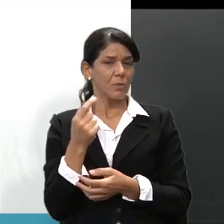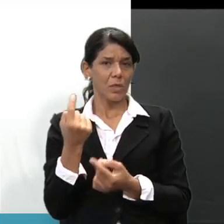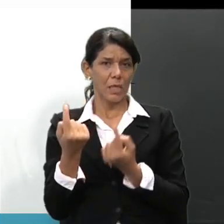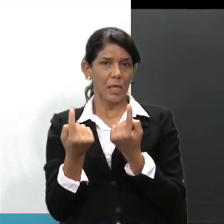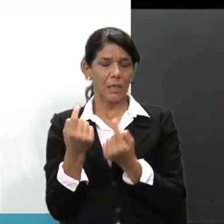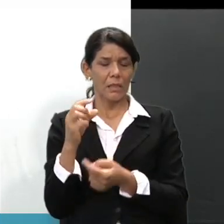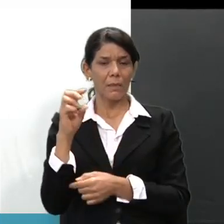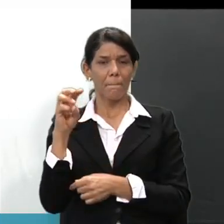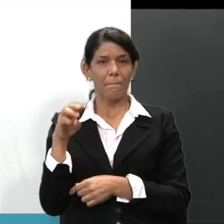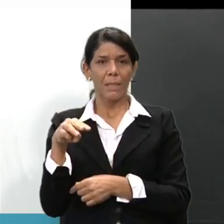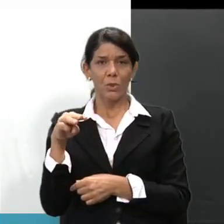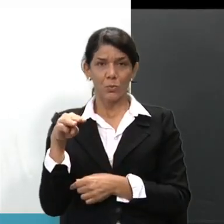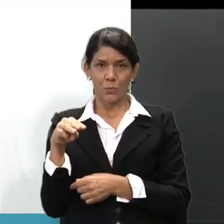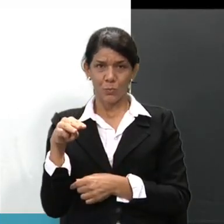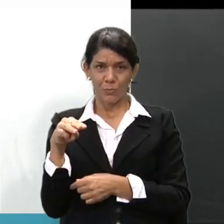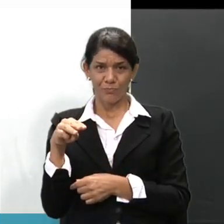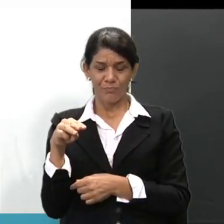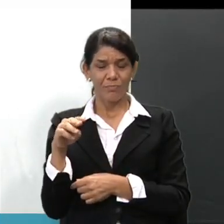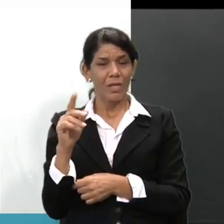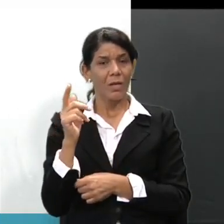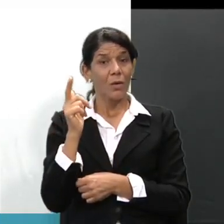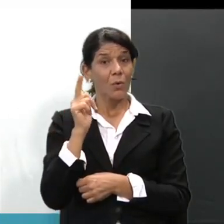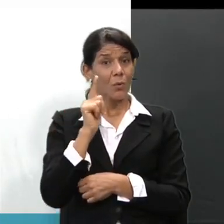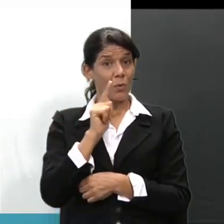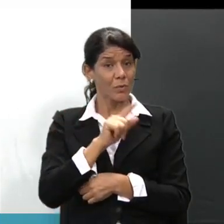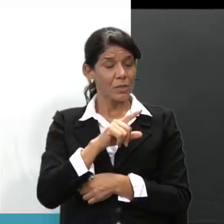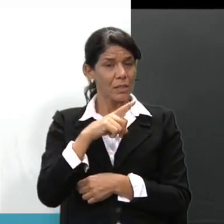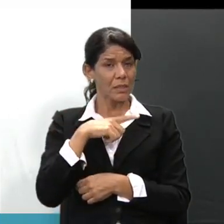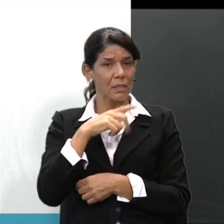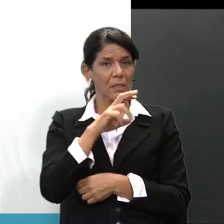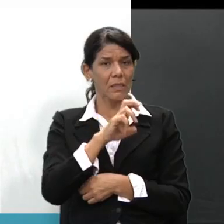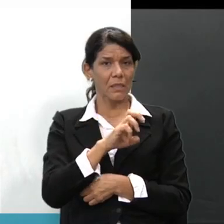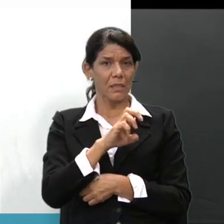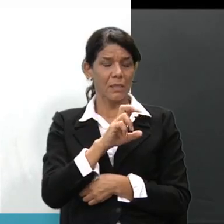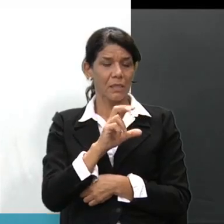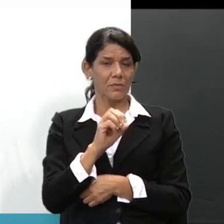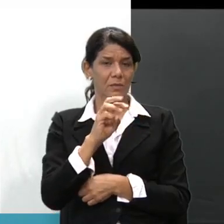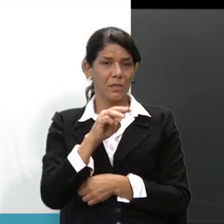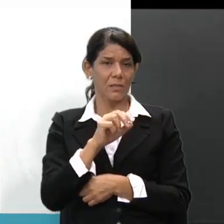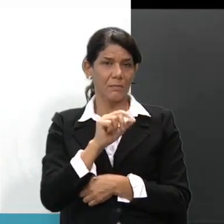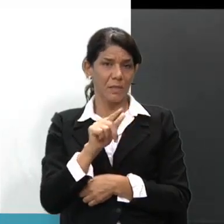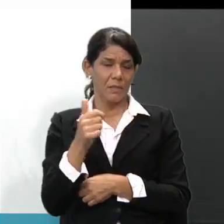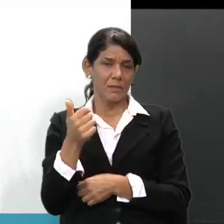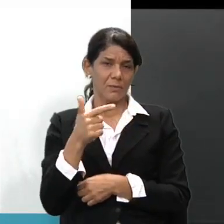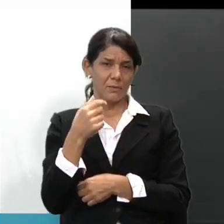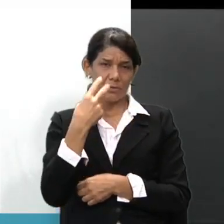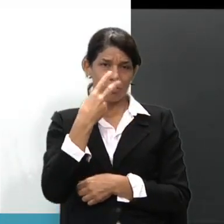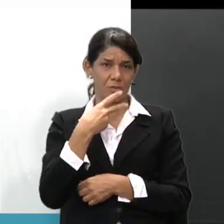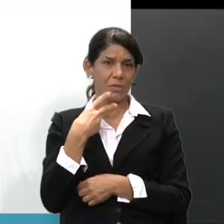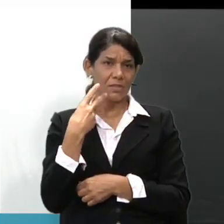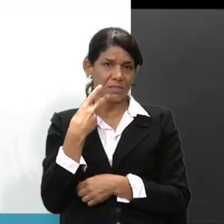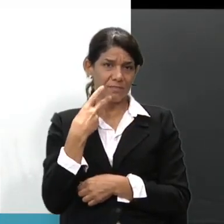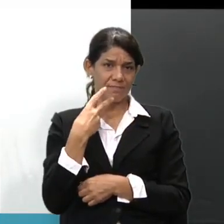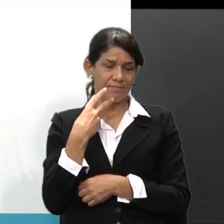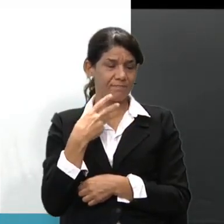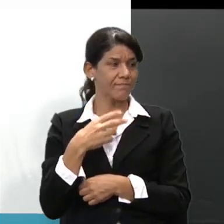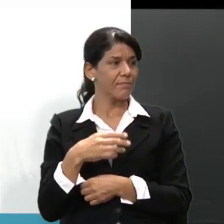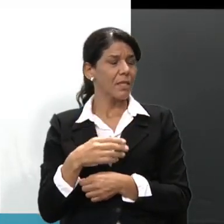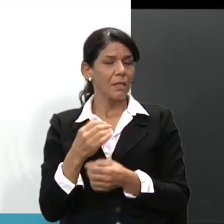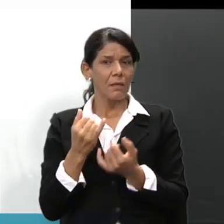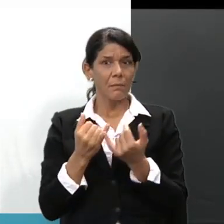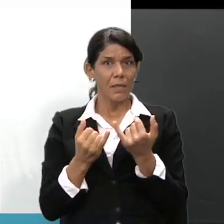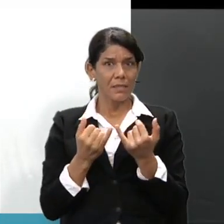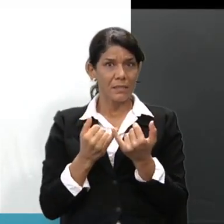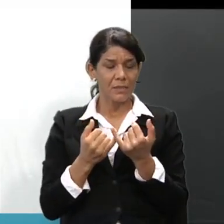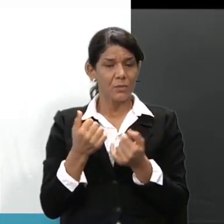minuto para ter, então, a vazão de 500 ml em 12 horas. Assemelha-se muito